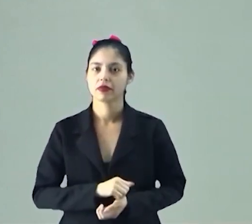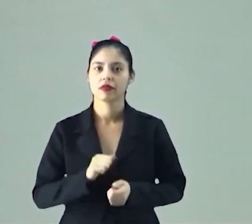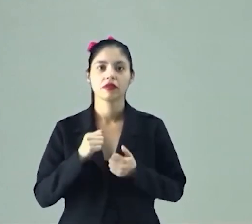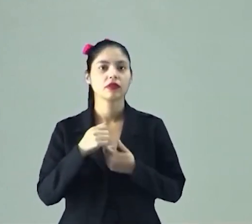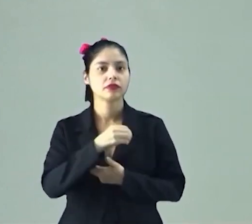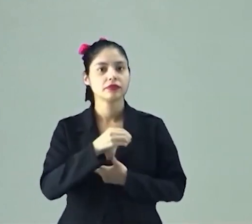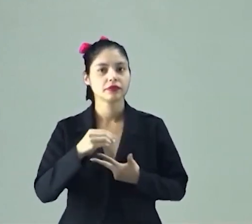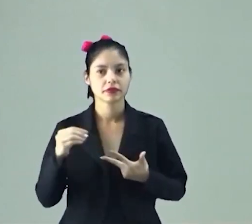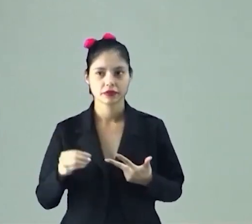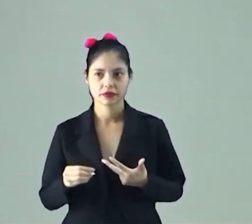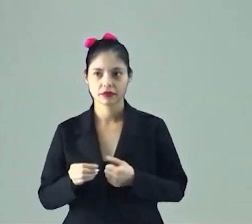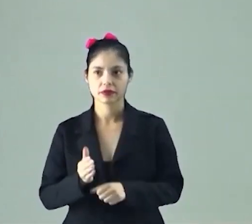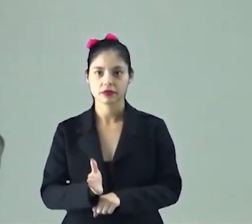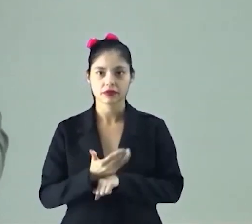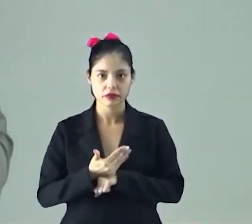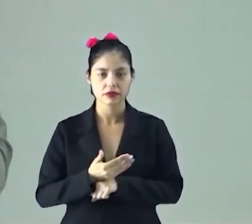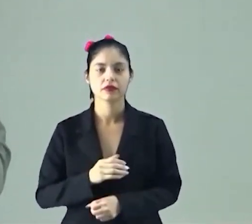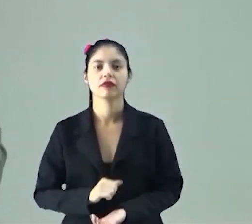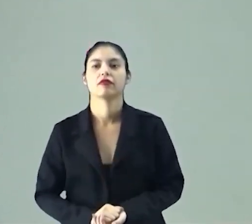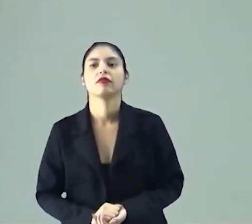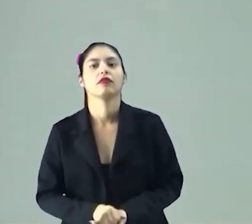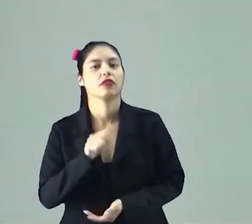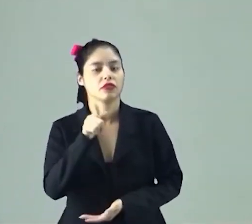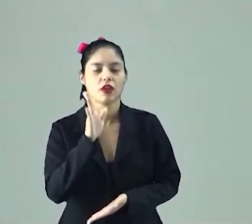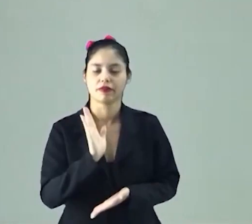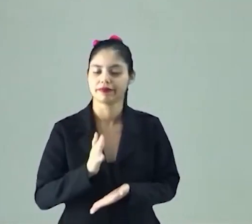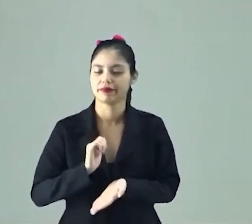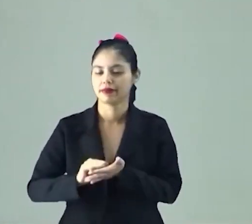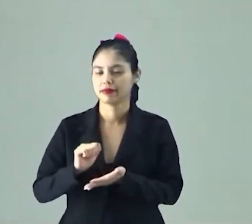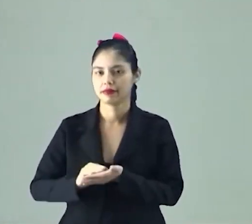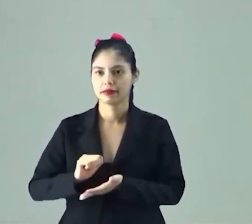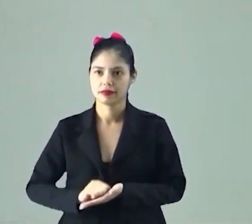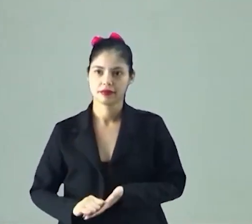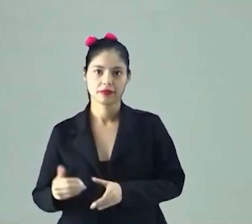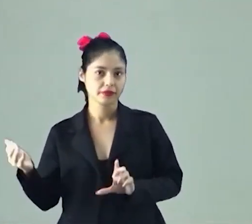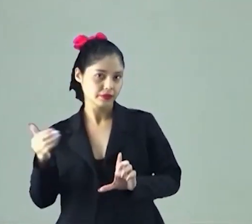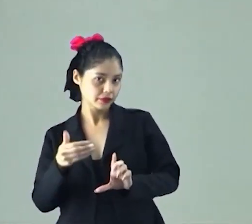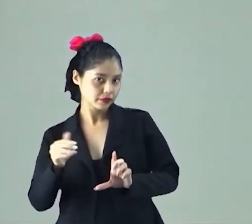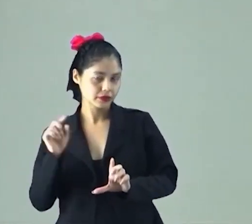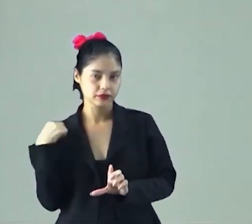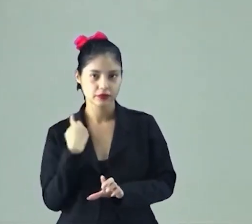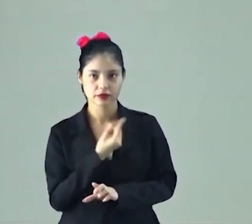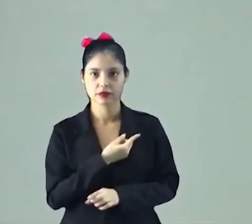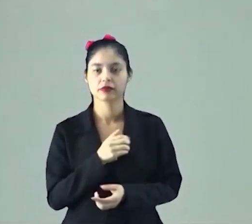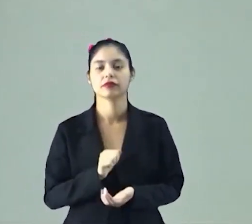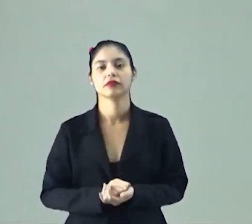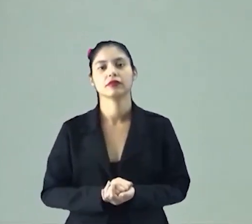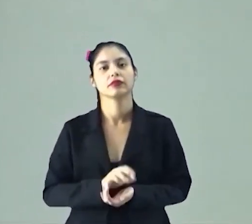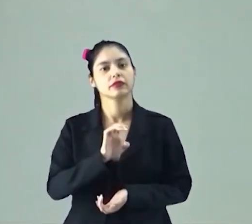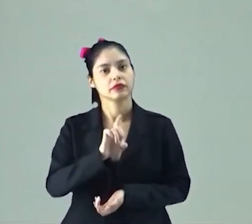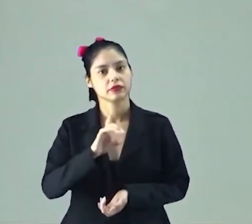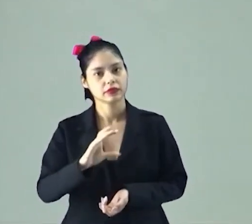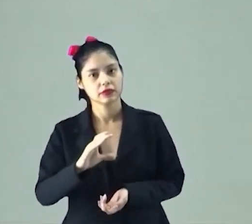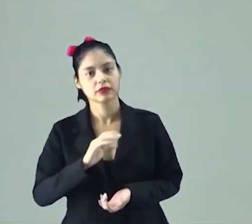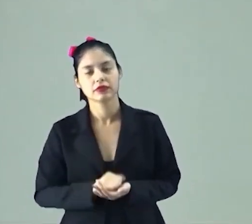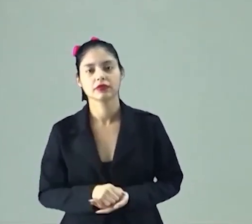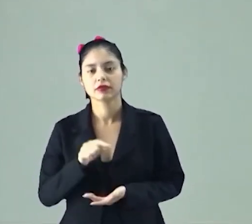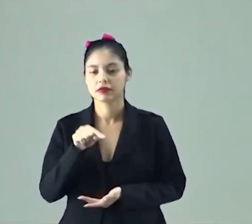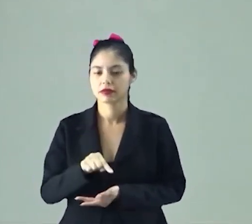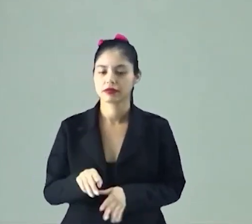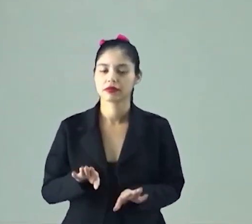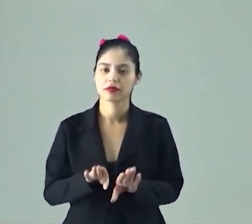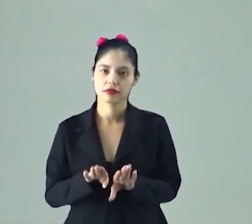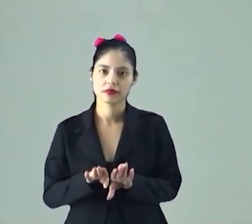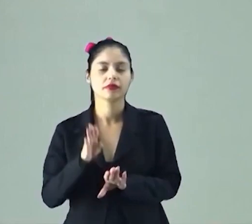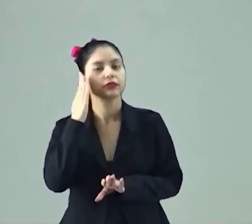né? Então, se você está assistindo essa aula, você já fez o seu cadastro, já está acessando nossos conteúdos dentro da plataforma Eduque, e aqui você